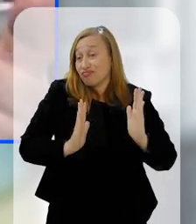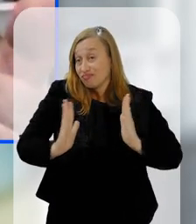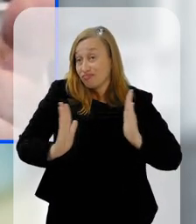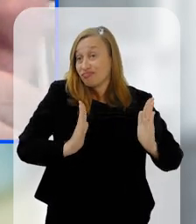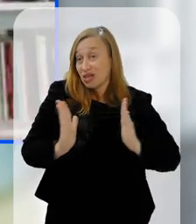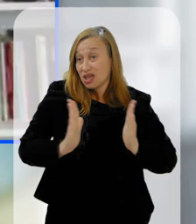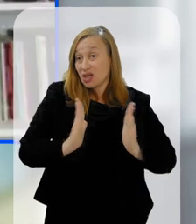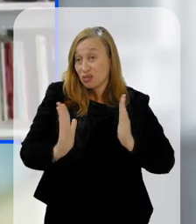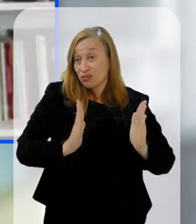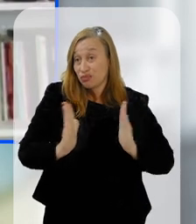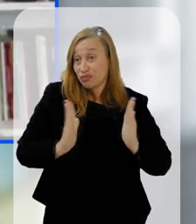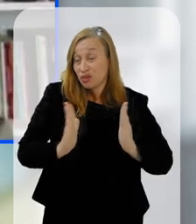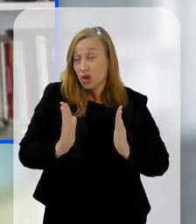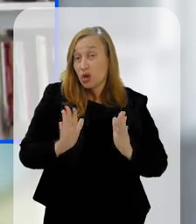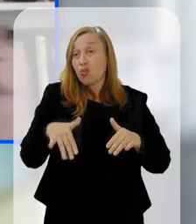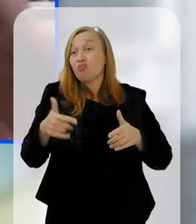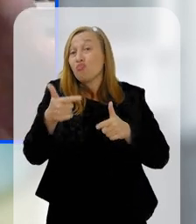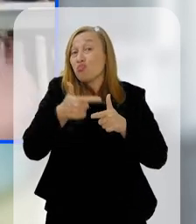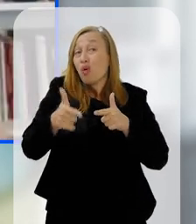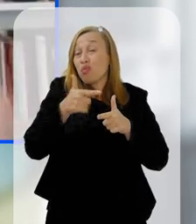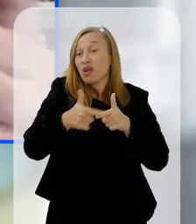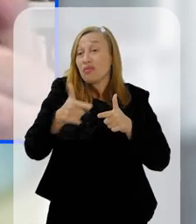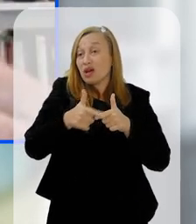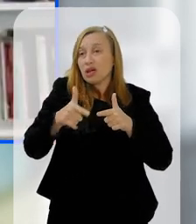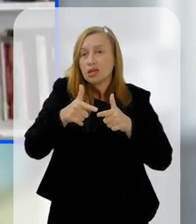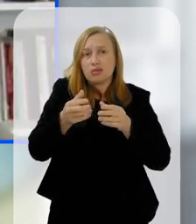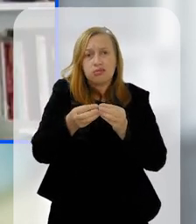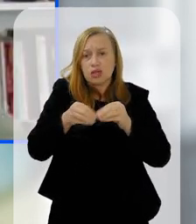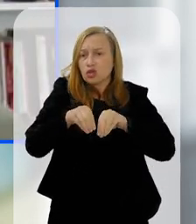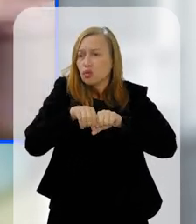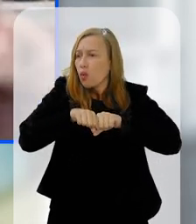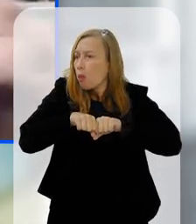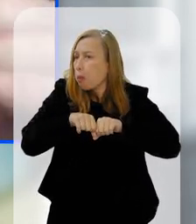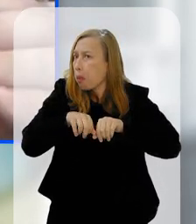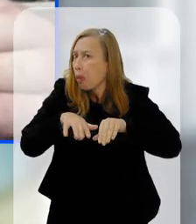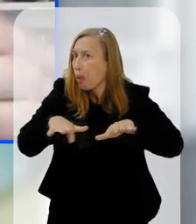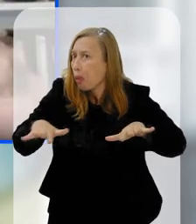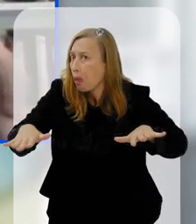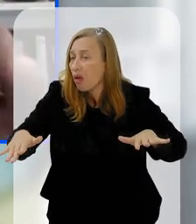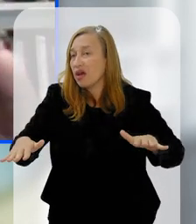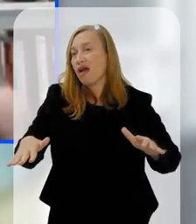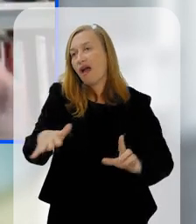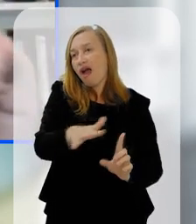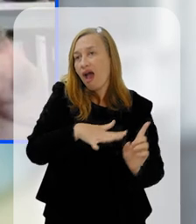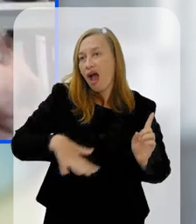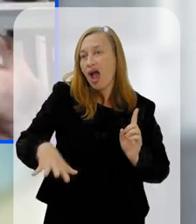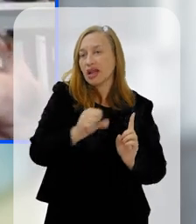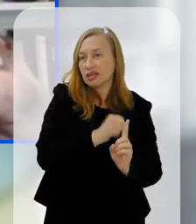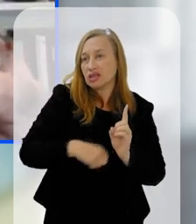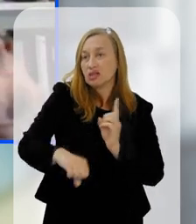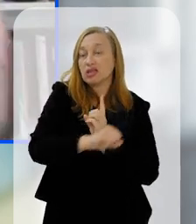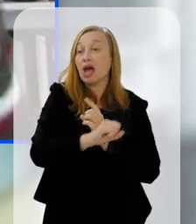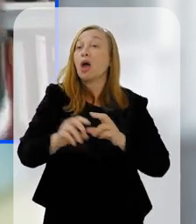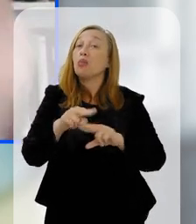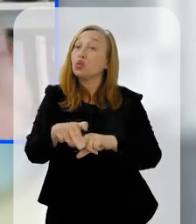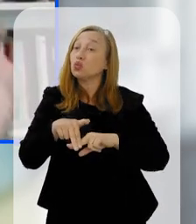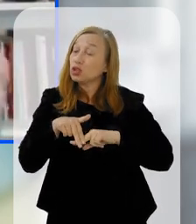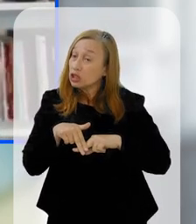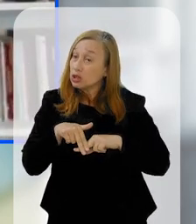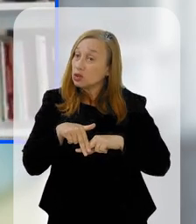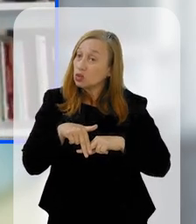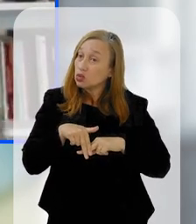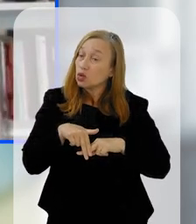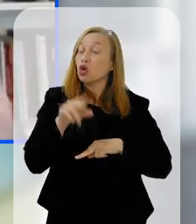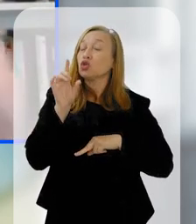comprometidas, sem operação. Então, é um problema que atingiu várias camadas da sociedade. E talvez por